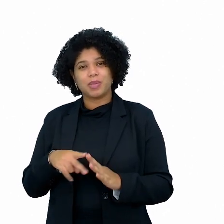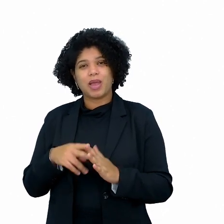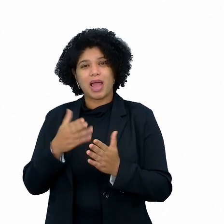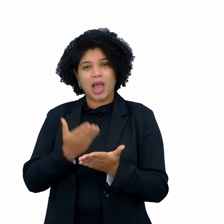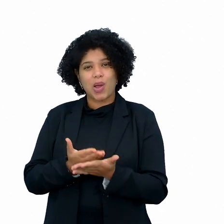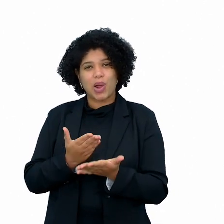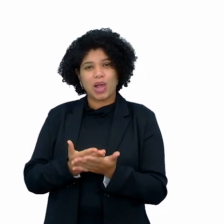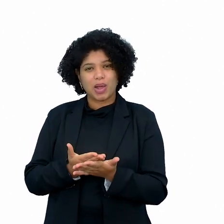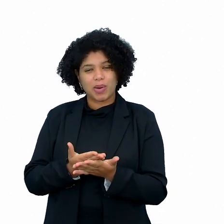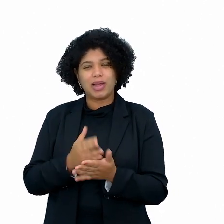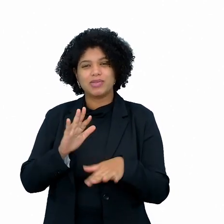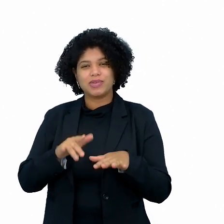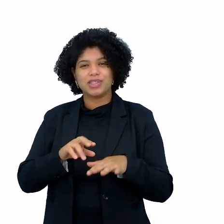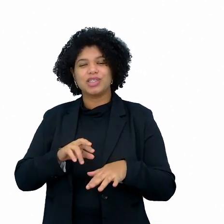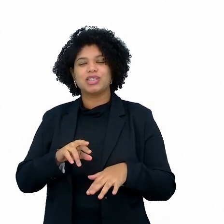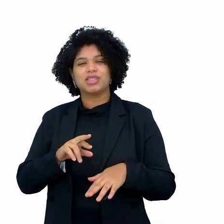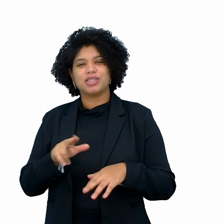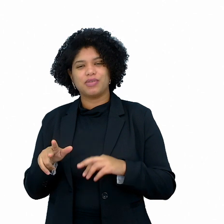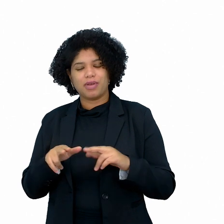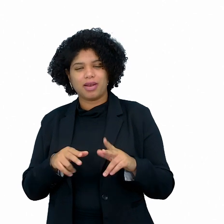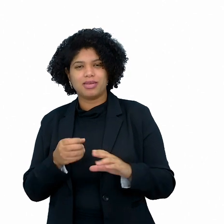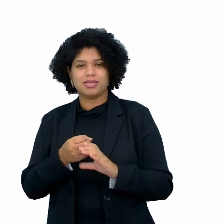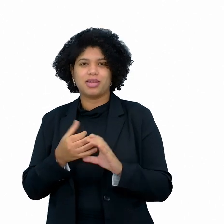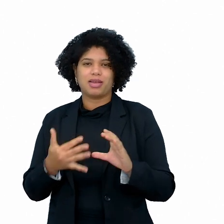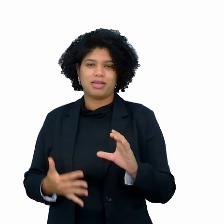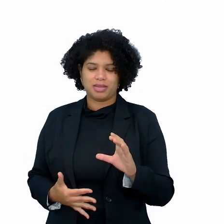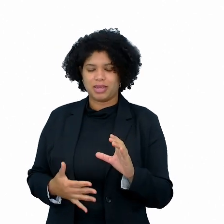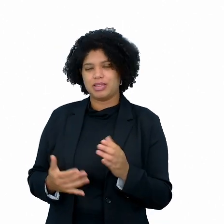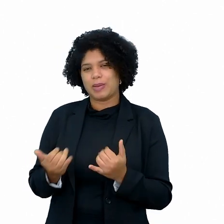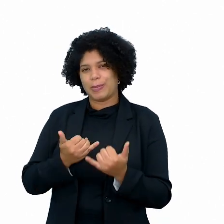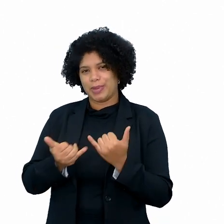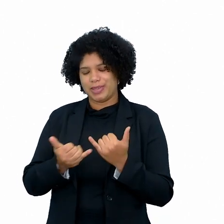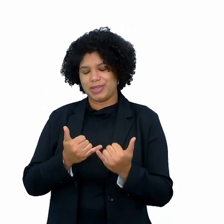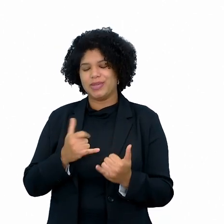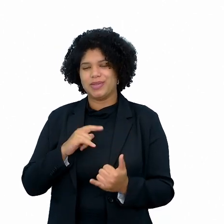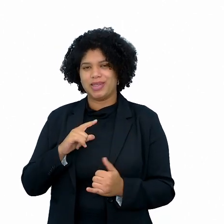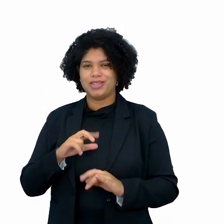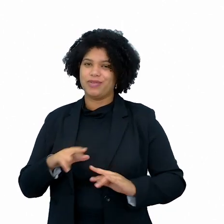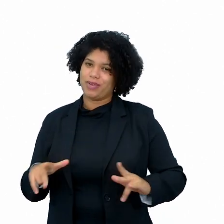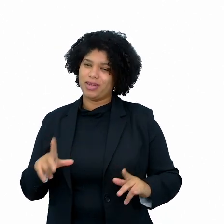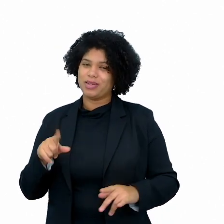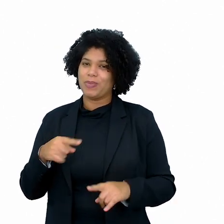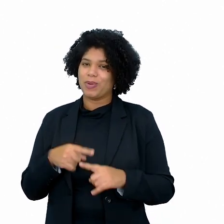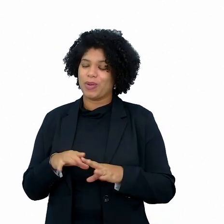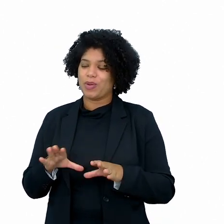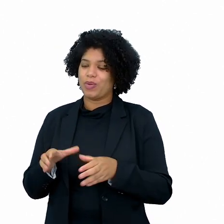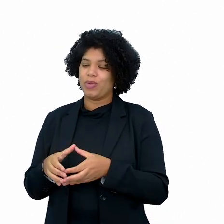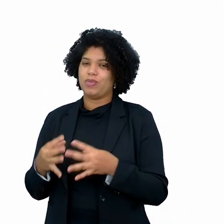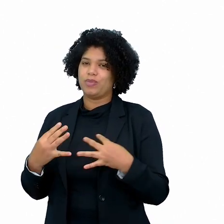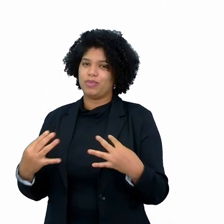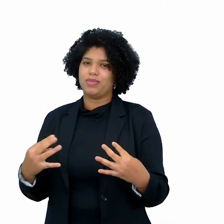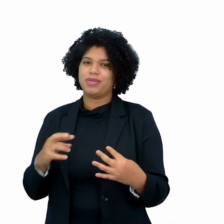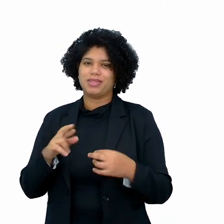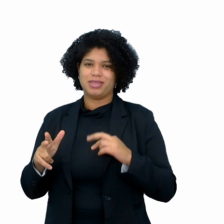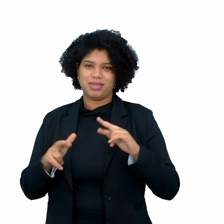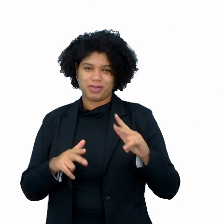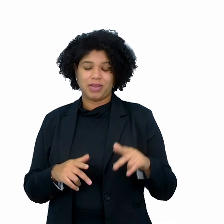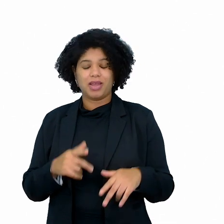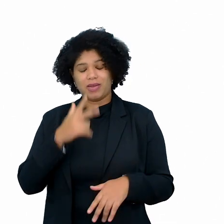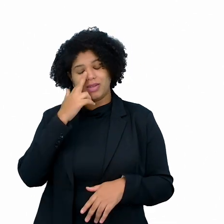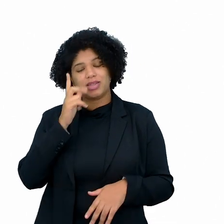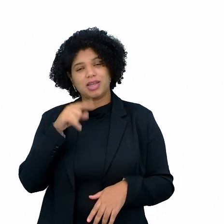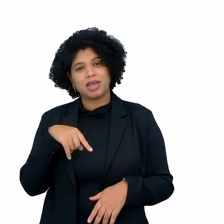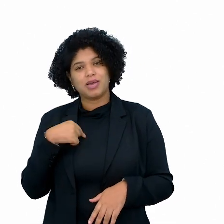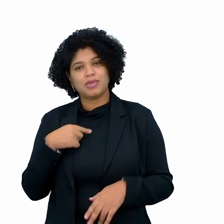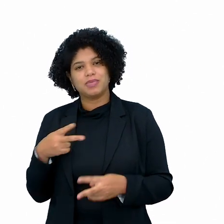ela tenha as mesmas características a serem trabalhadas ali. Então, dessa forma que eu vejo,